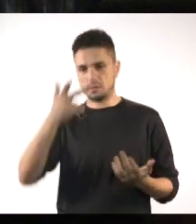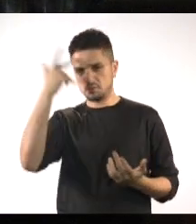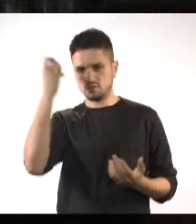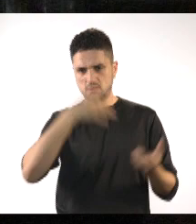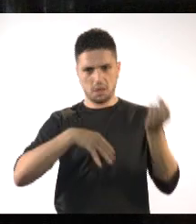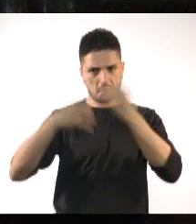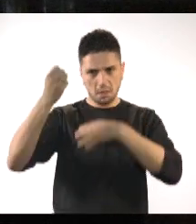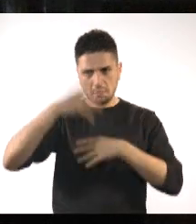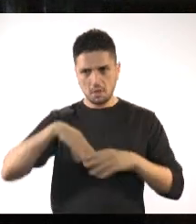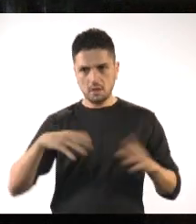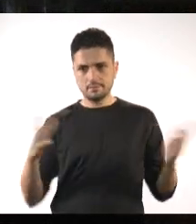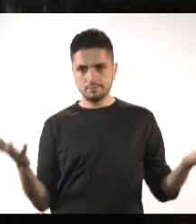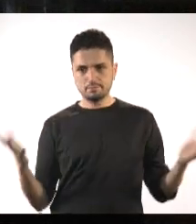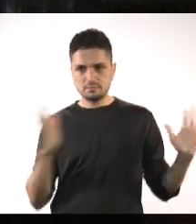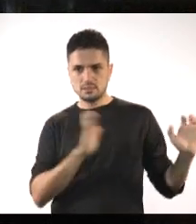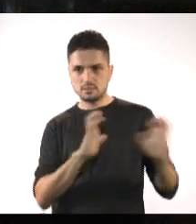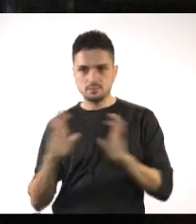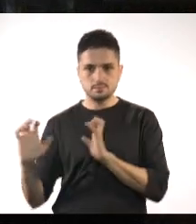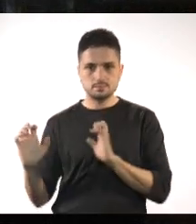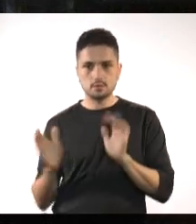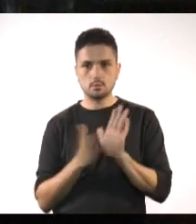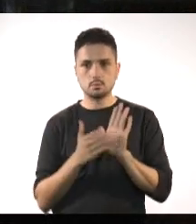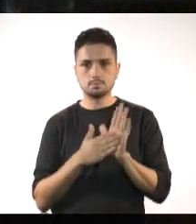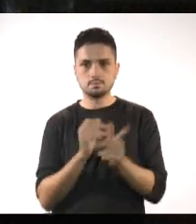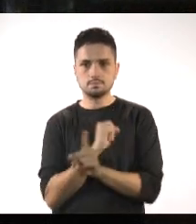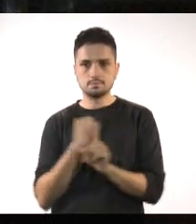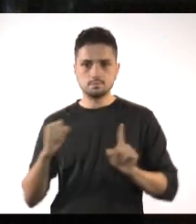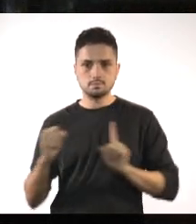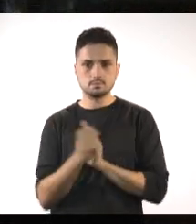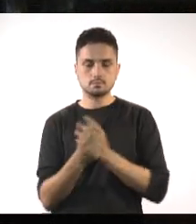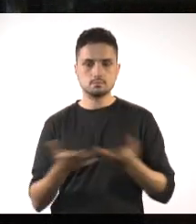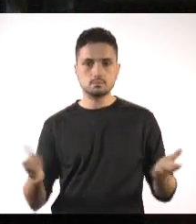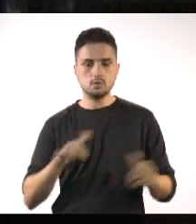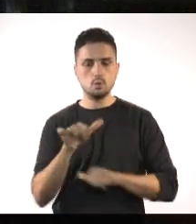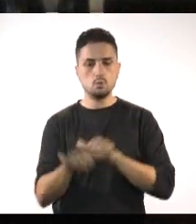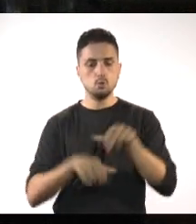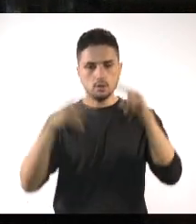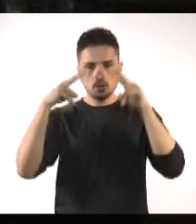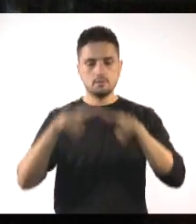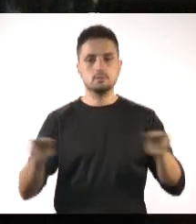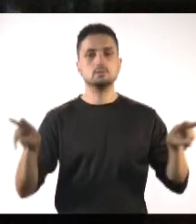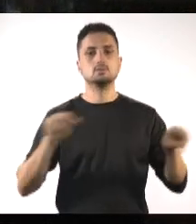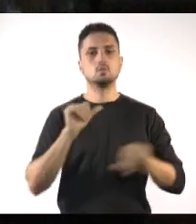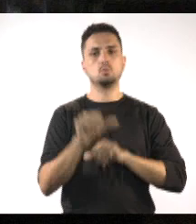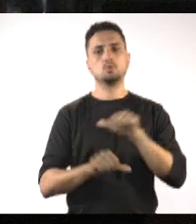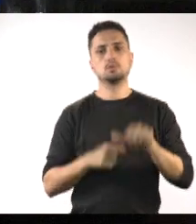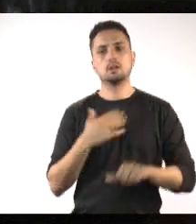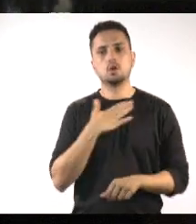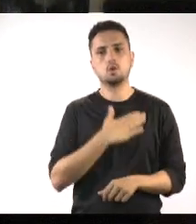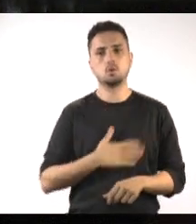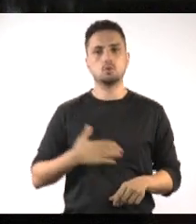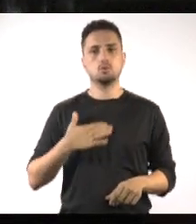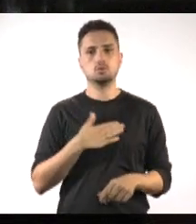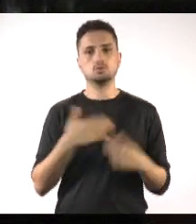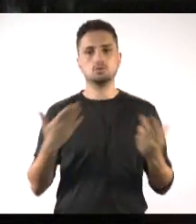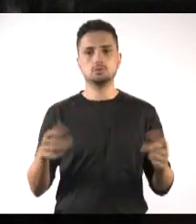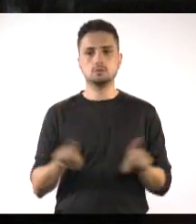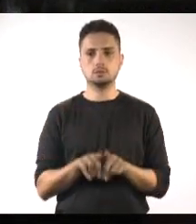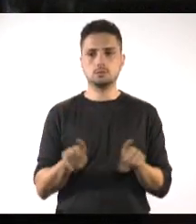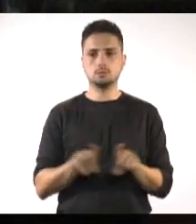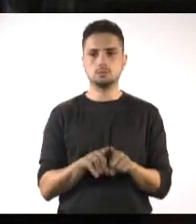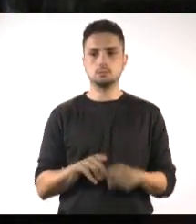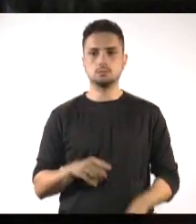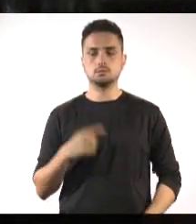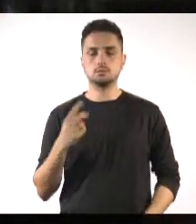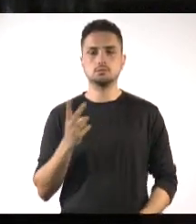à sociedade toda uma mudança de visão, de rosto, e ao mesmo tempo, nós